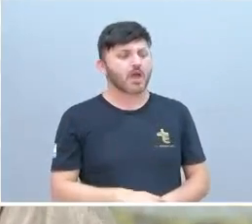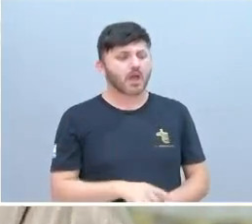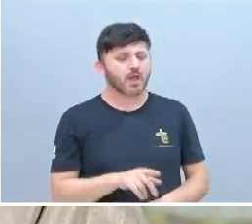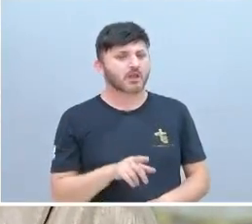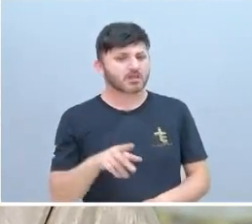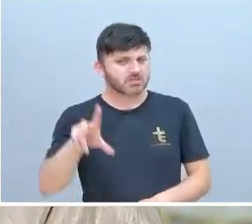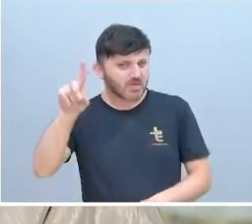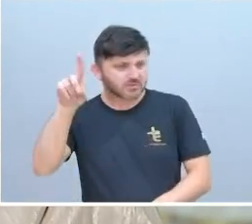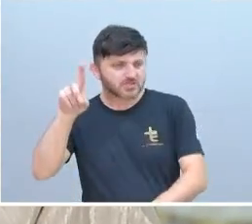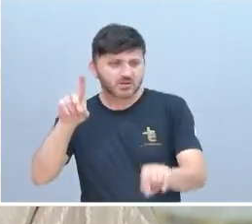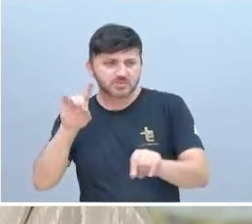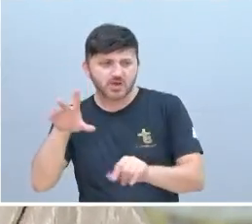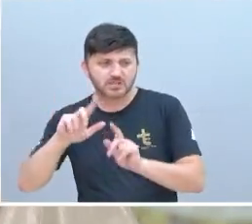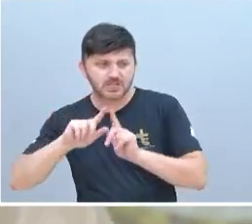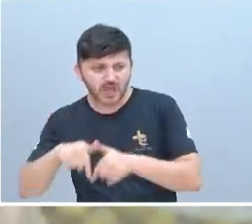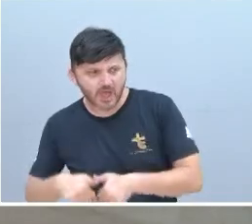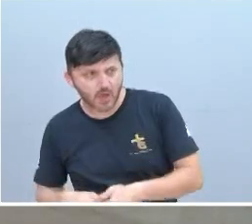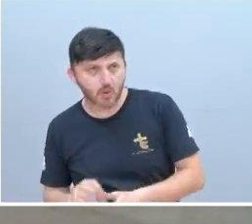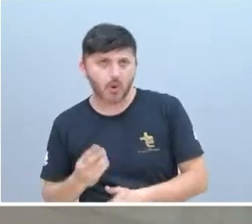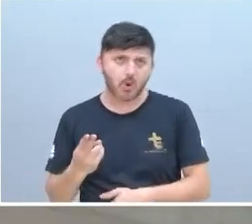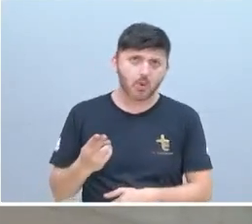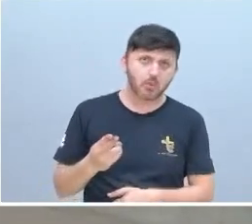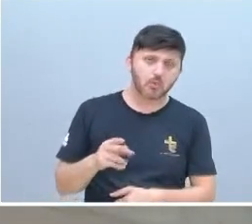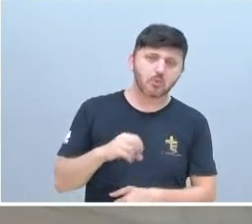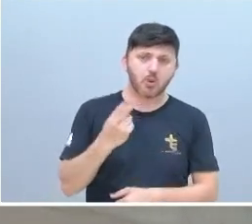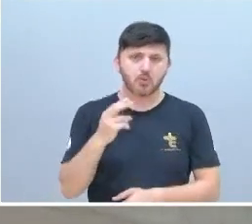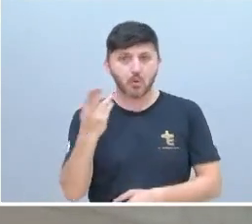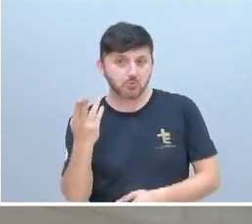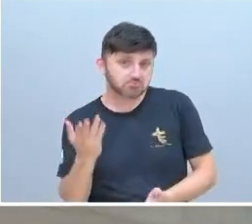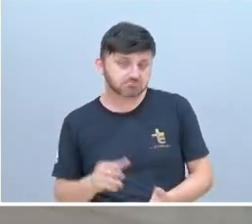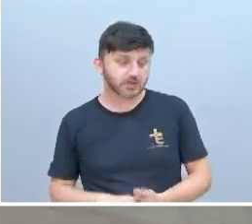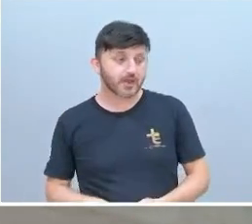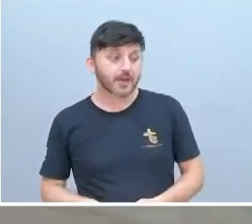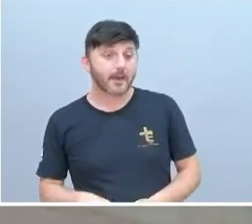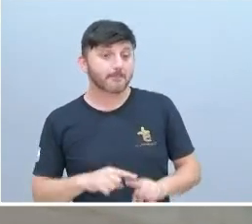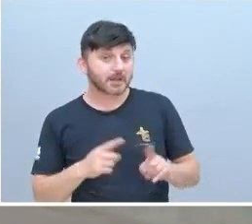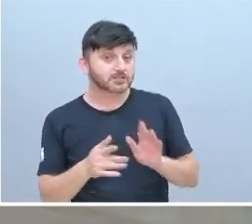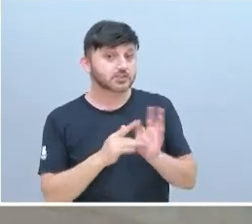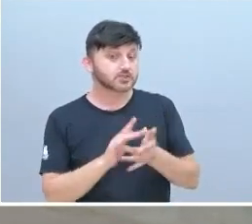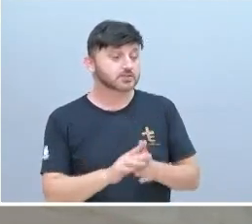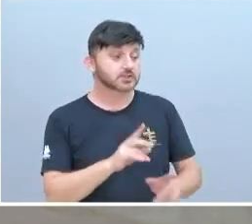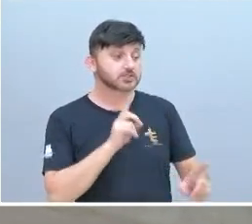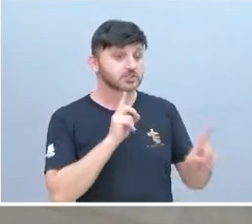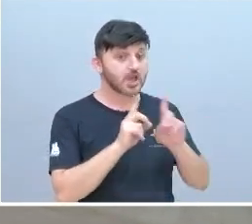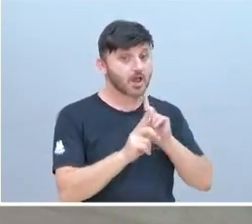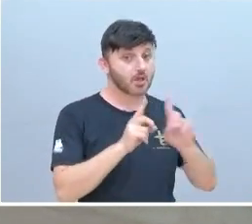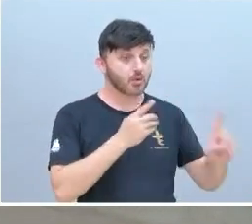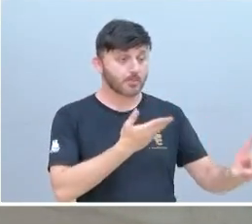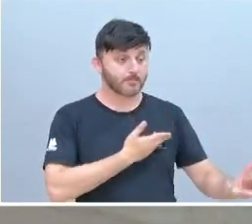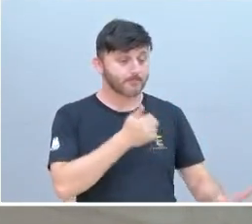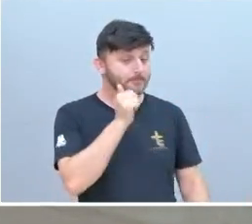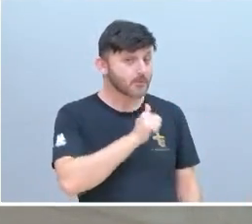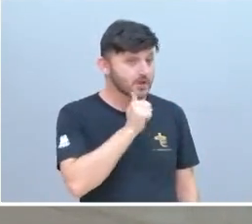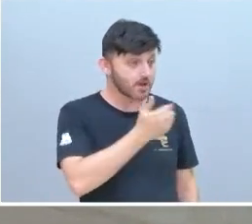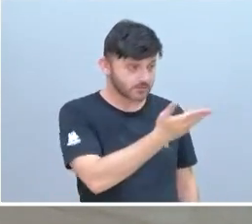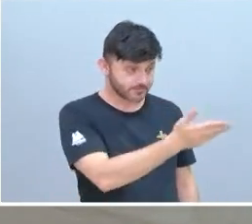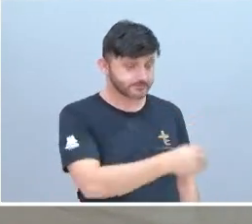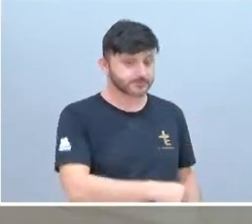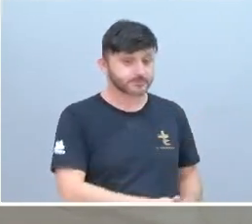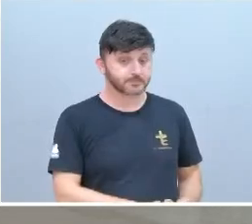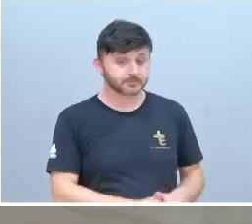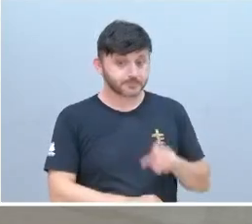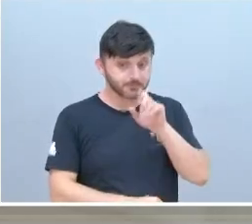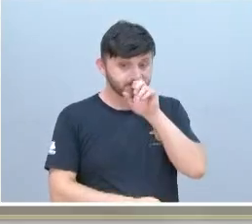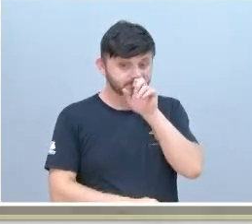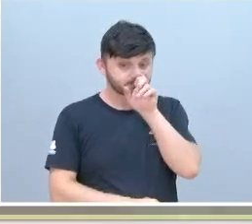disse: não é justo que tire os pães e dê